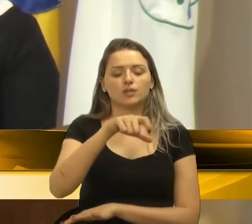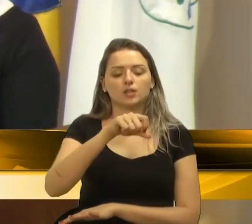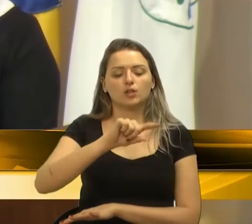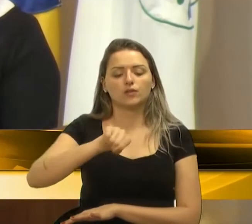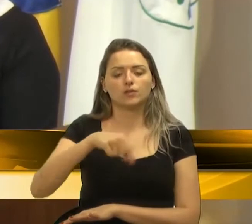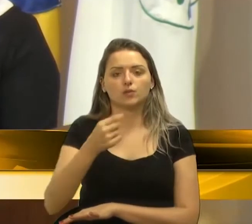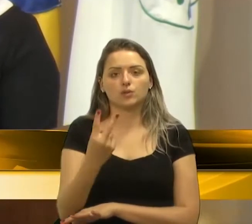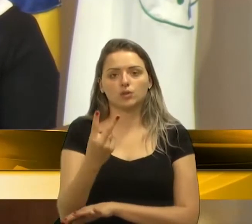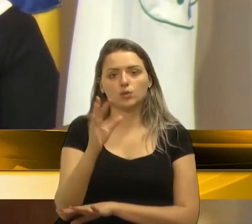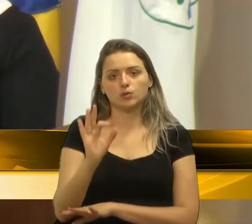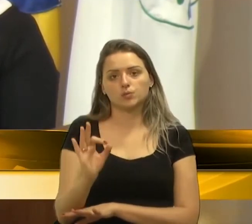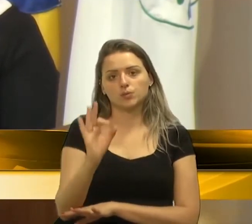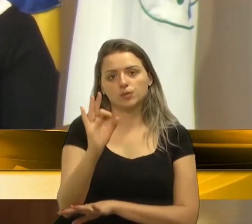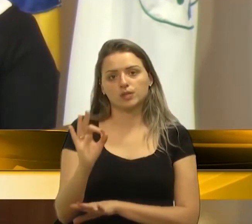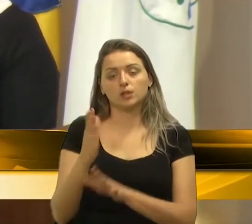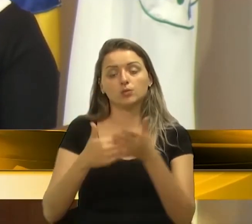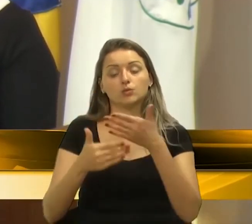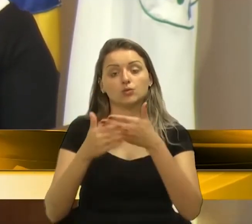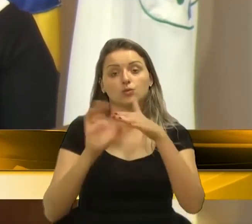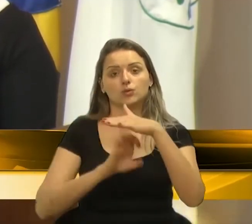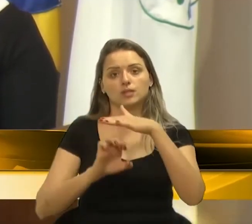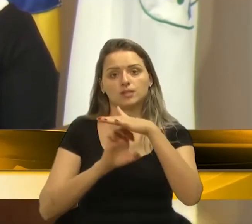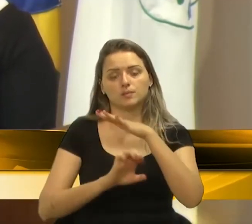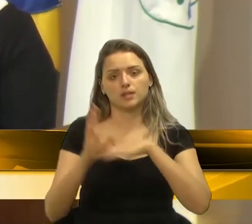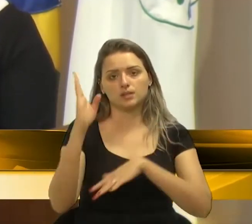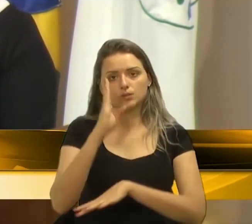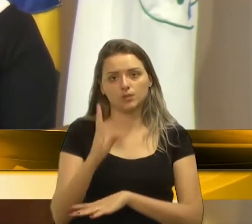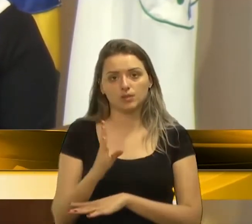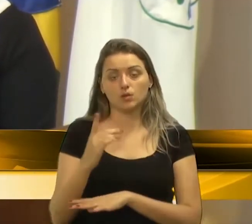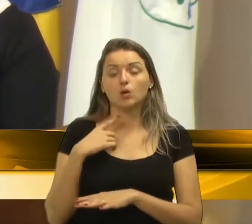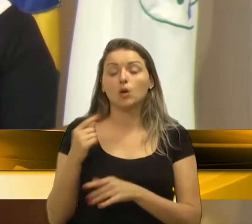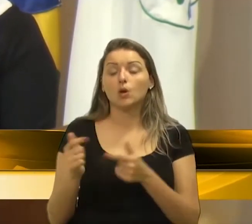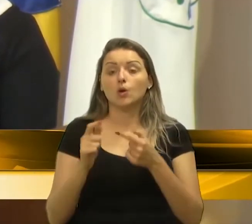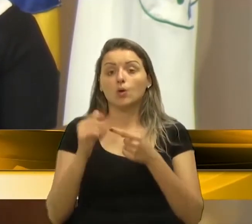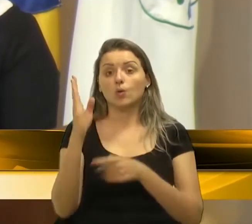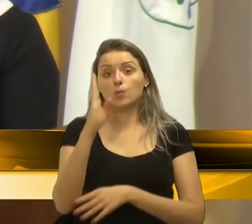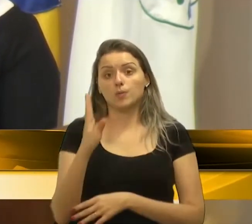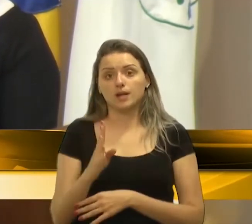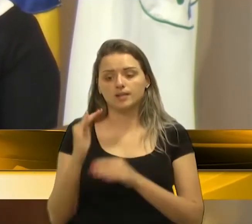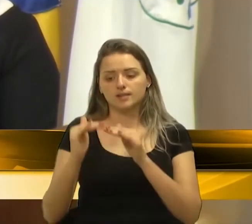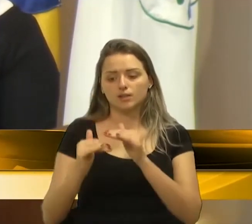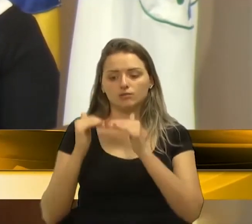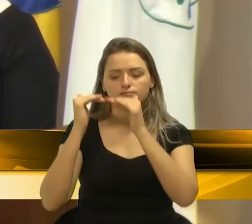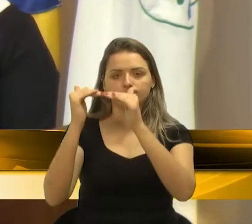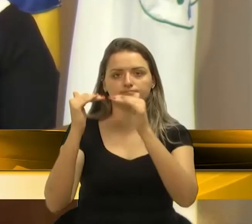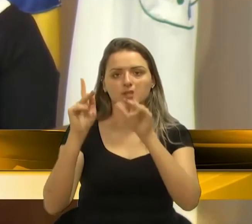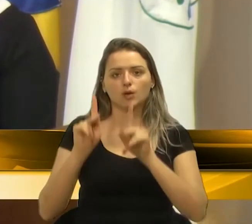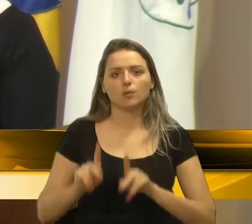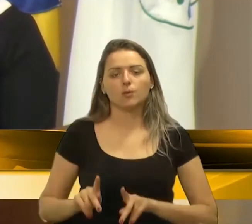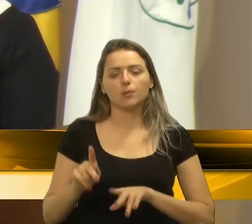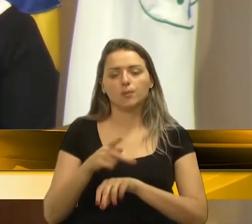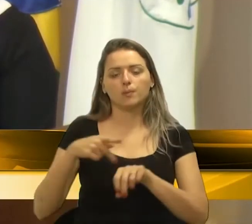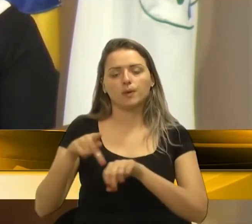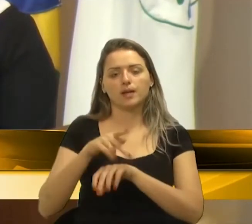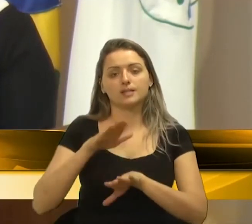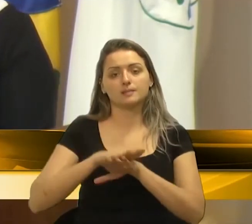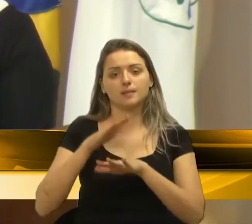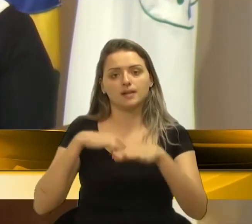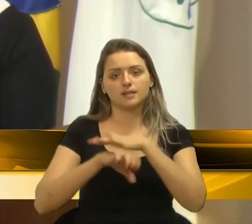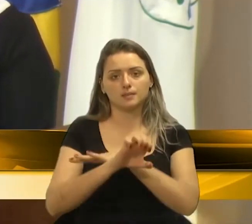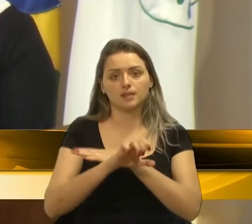99,2% das empresas nacionais, colocando o Brasil no topo dos países mais empreendedores do mundo. E empregamos